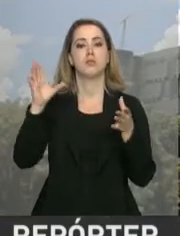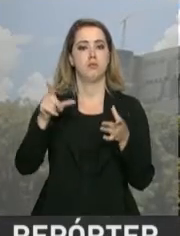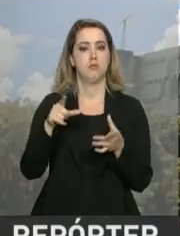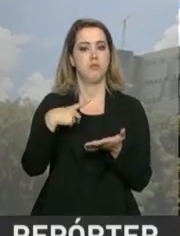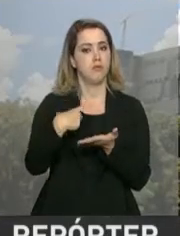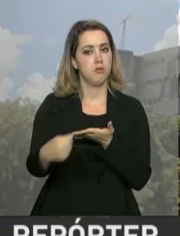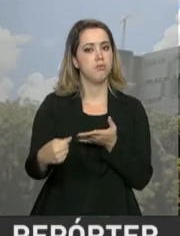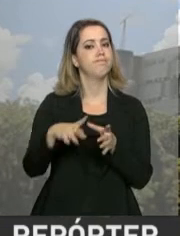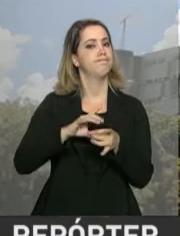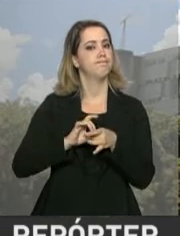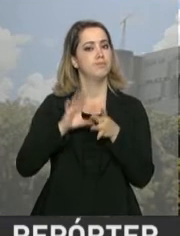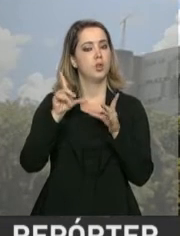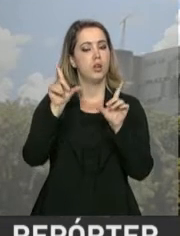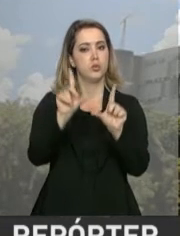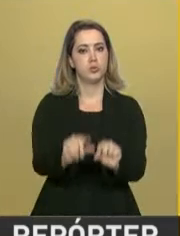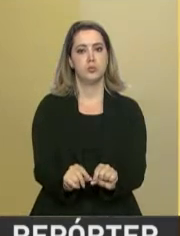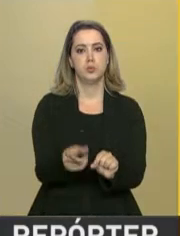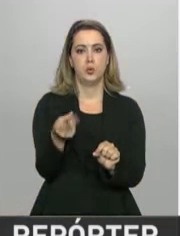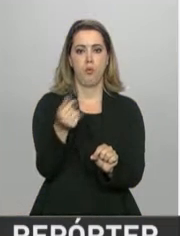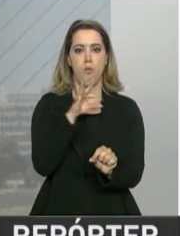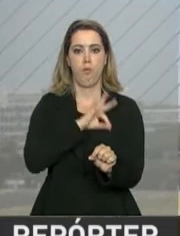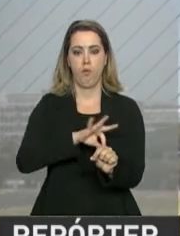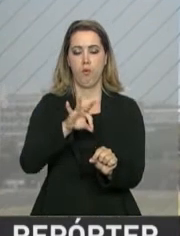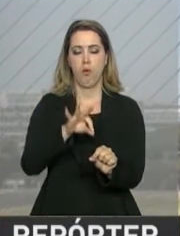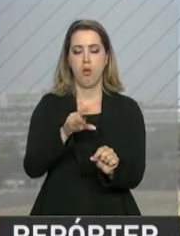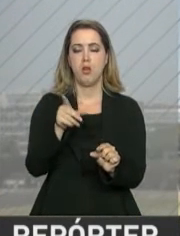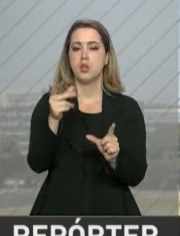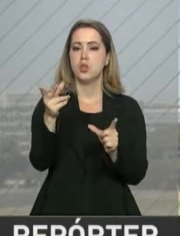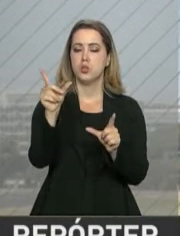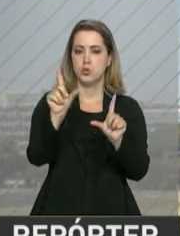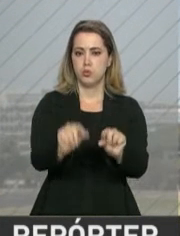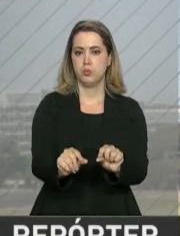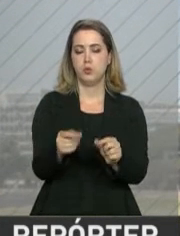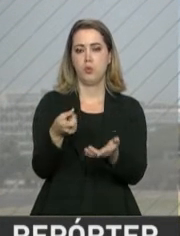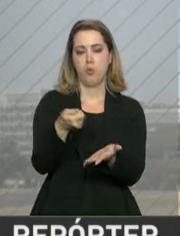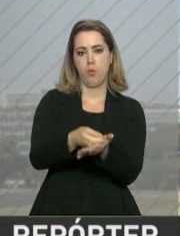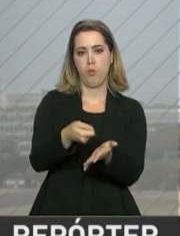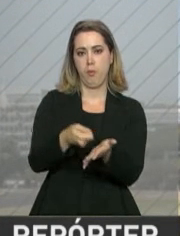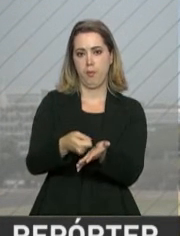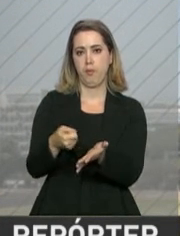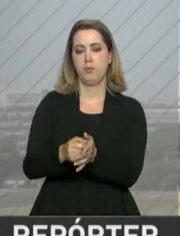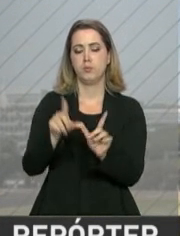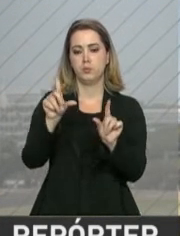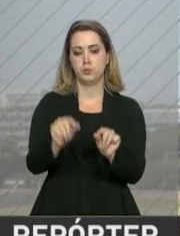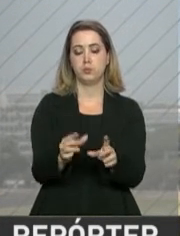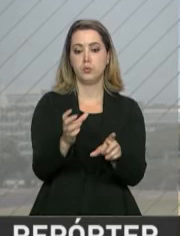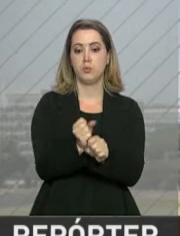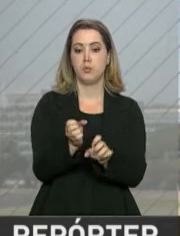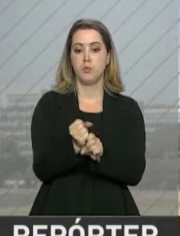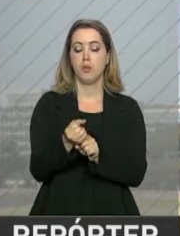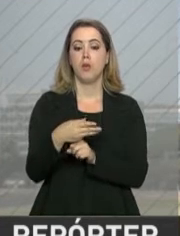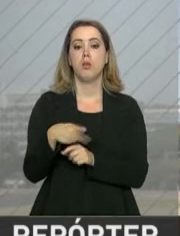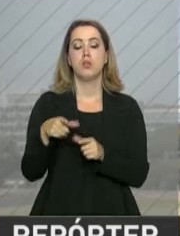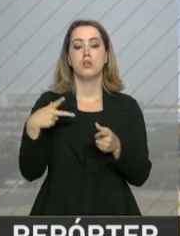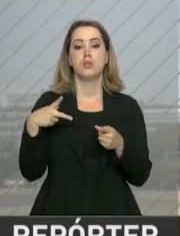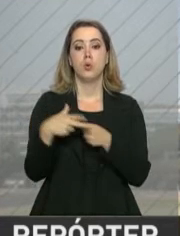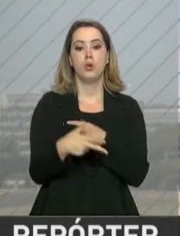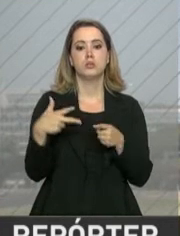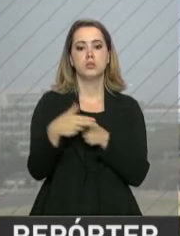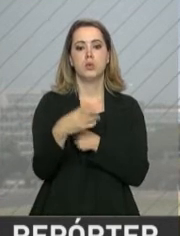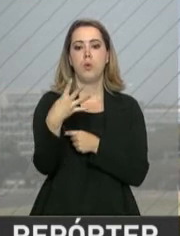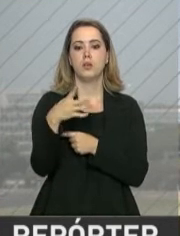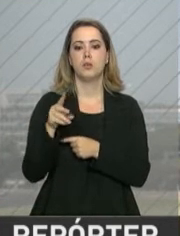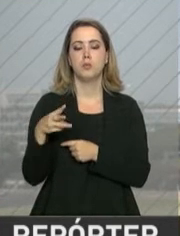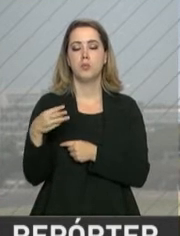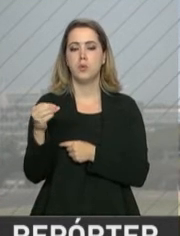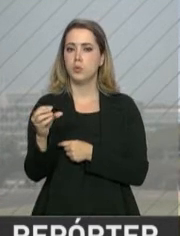os gastos com folha de pagamento. Da meta de extinguir 4.300 cargos, anunciada em junho,